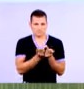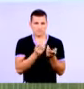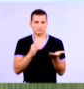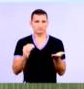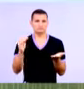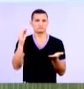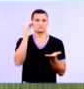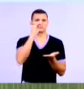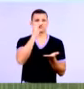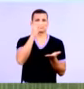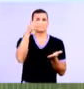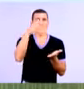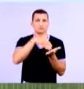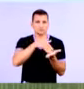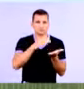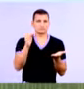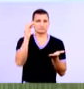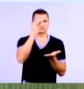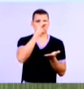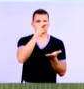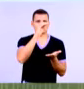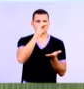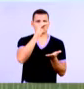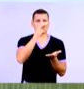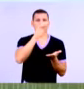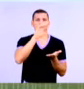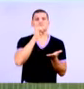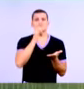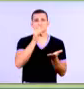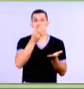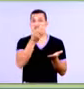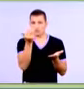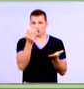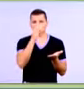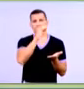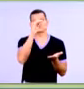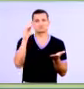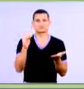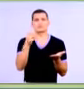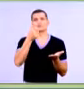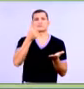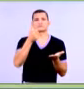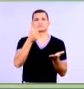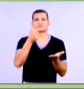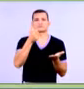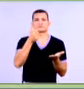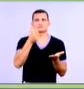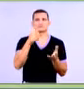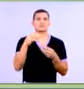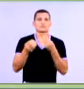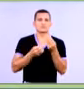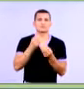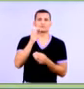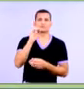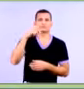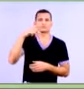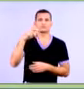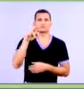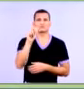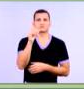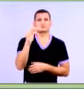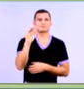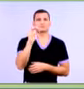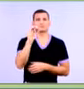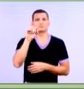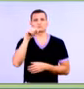que entrou, se você for retirar, é o primeiro a sair, né? Então, quais são as operações? Inserir na